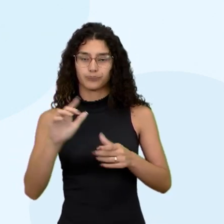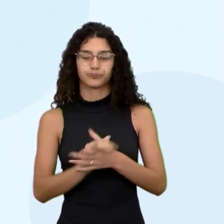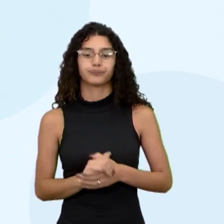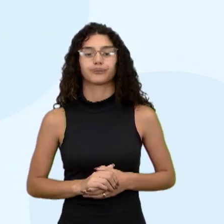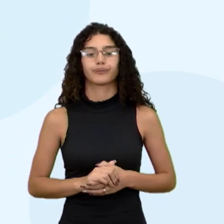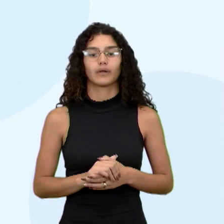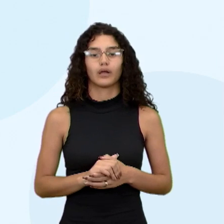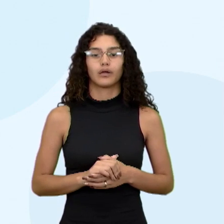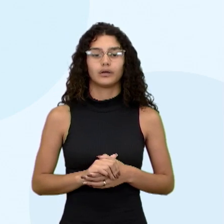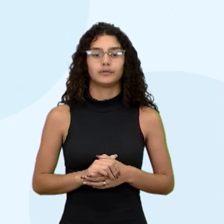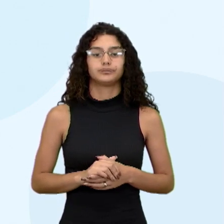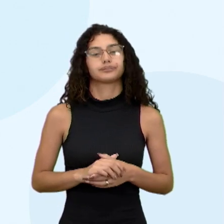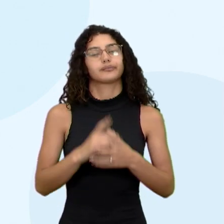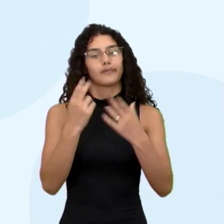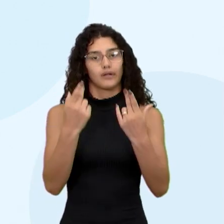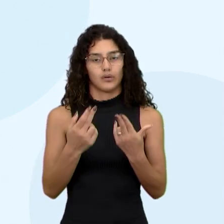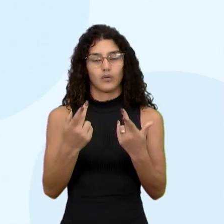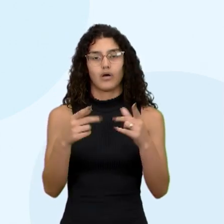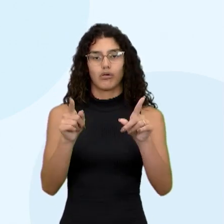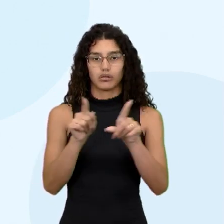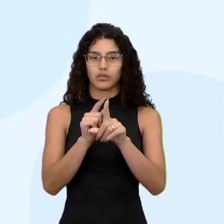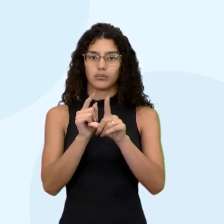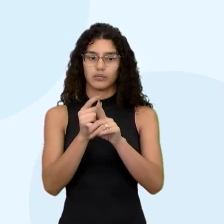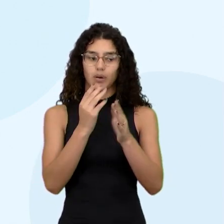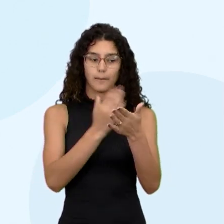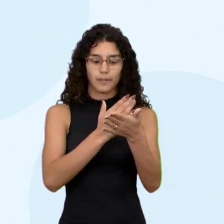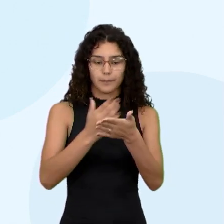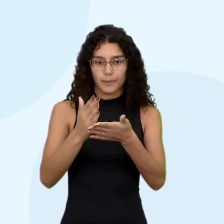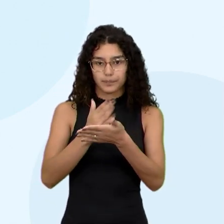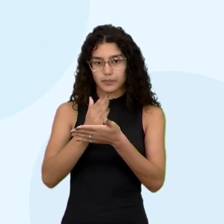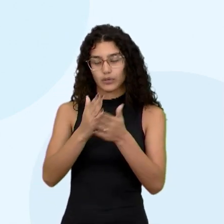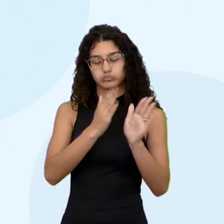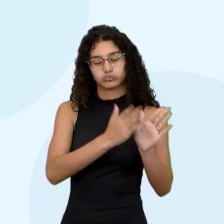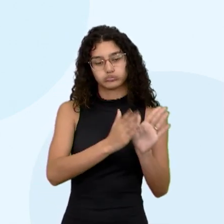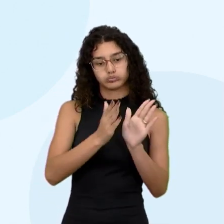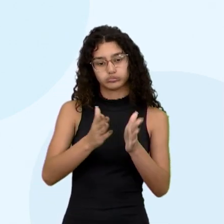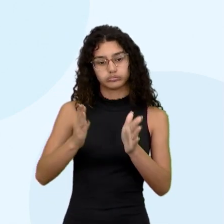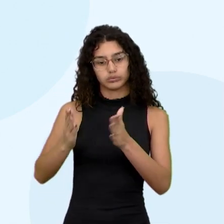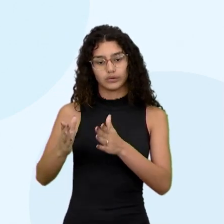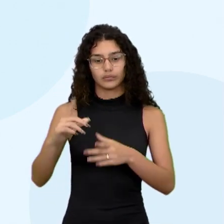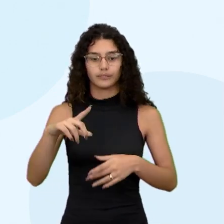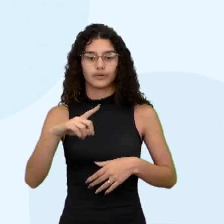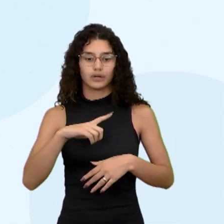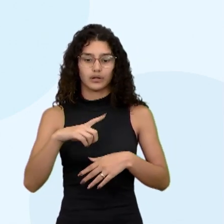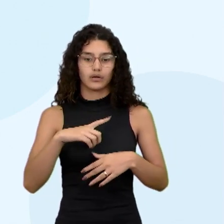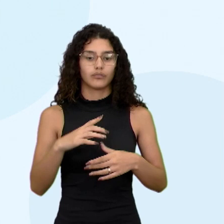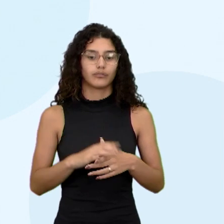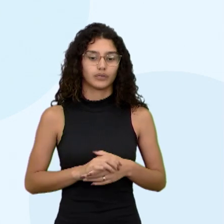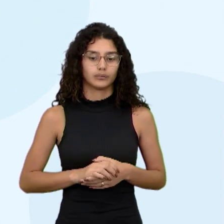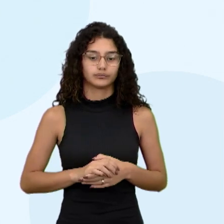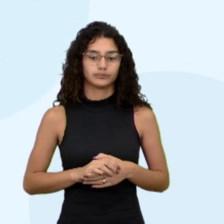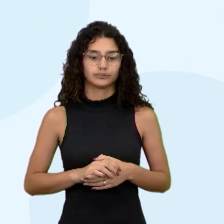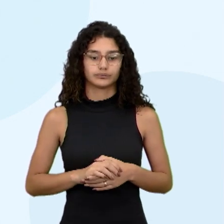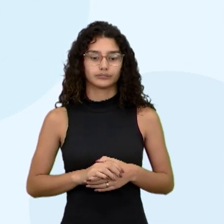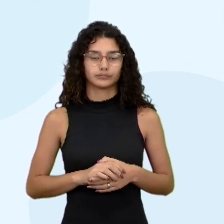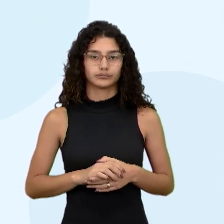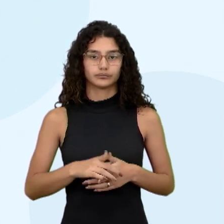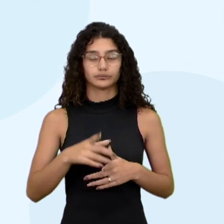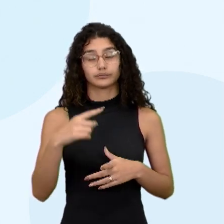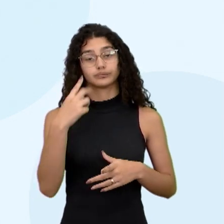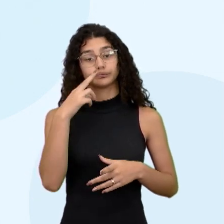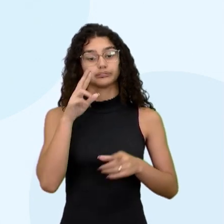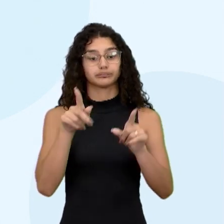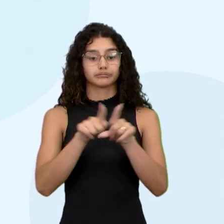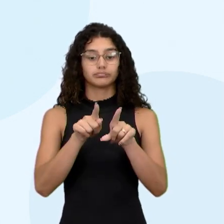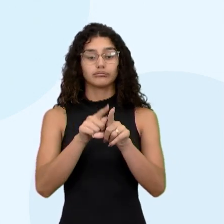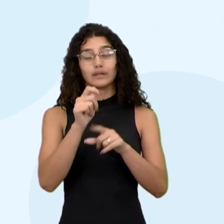As mesmas distinções aí de eras do período, né, aí no caso o período Proterozoico. E a gente vê que